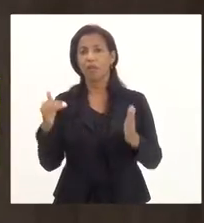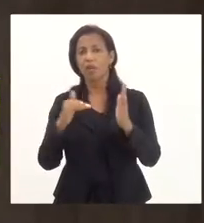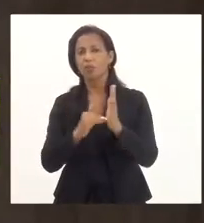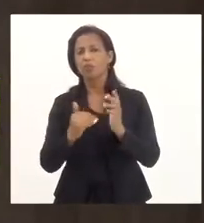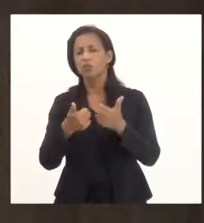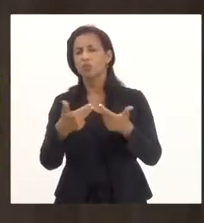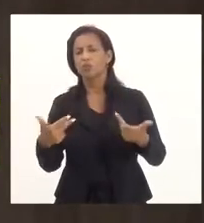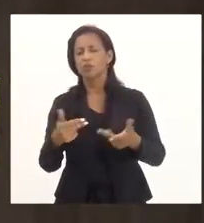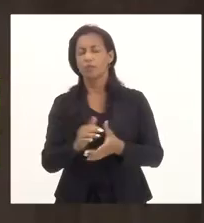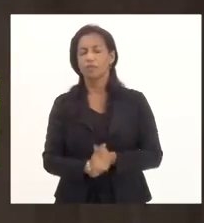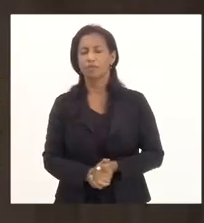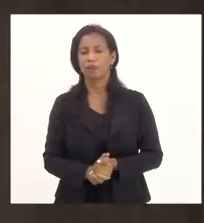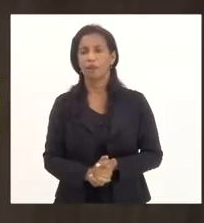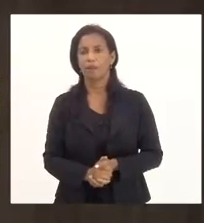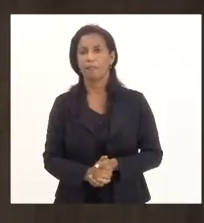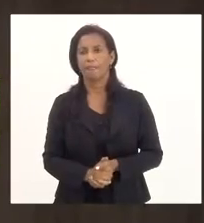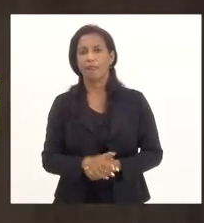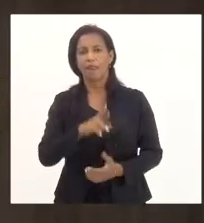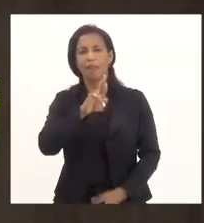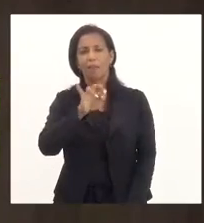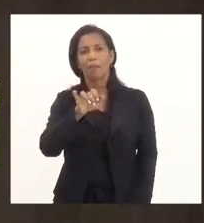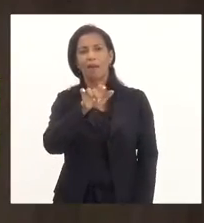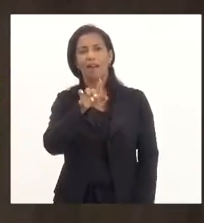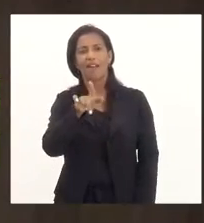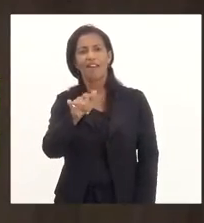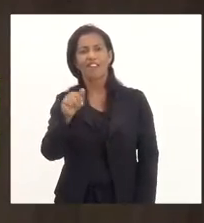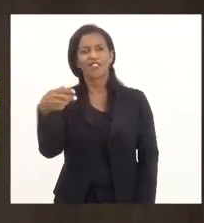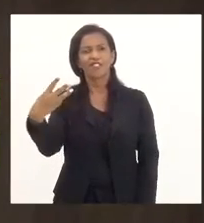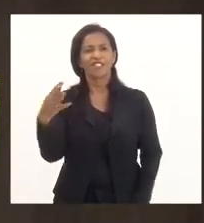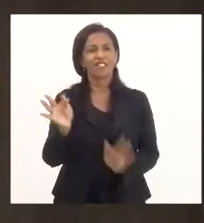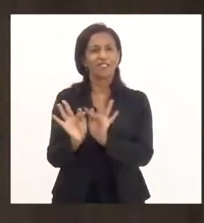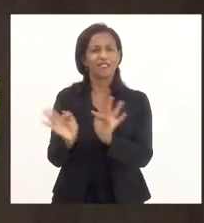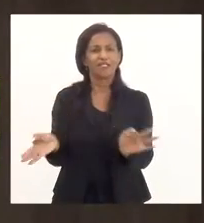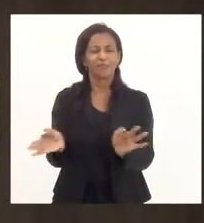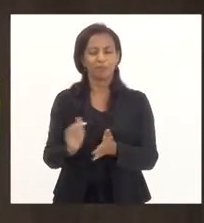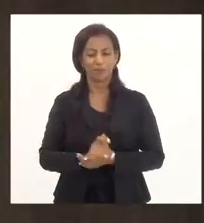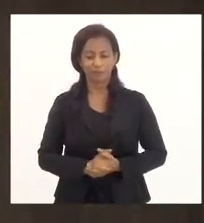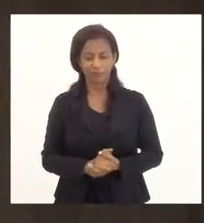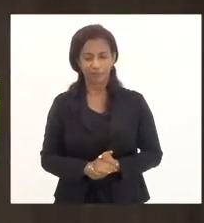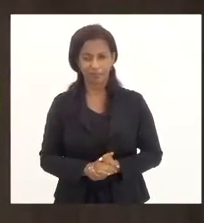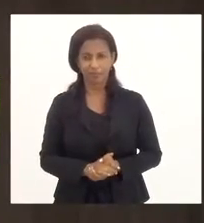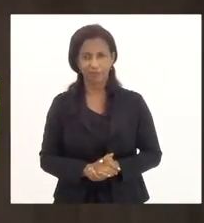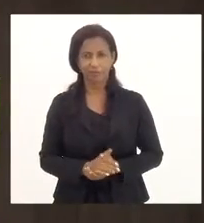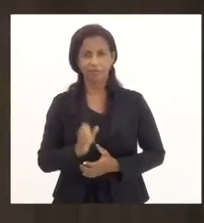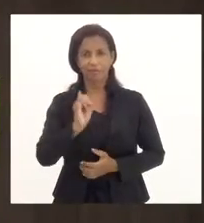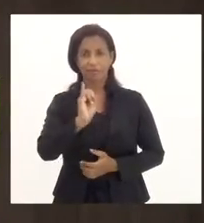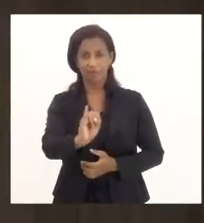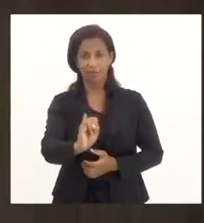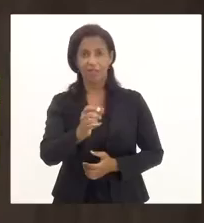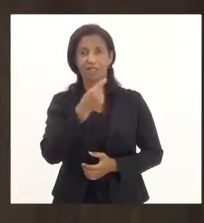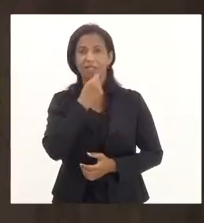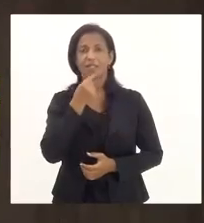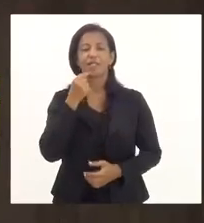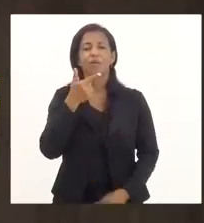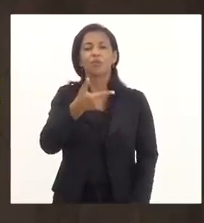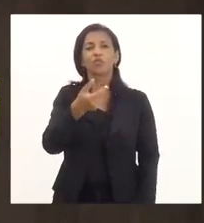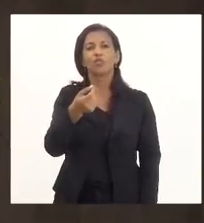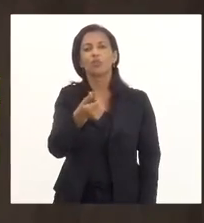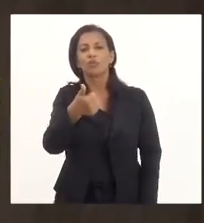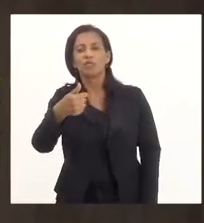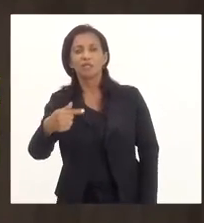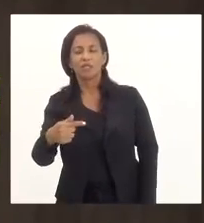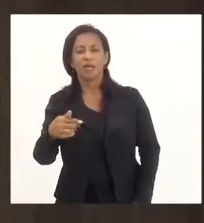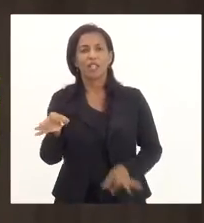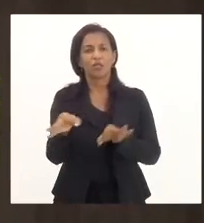última coisa é uma regra de três simples se então setembro de 2017